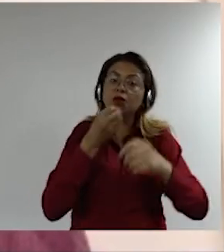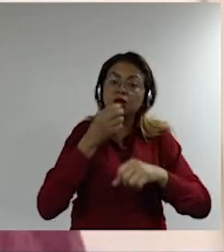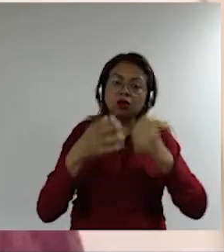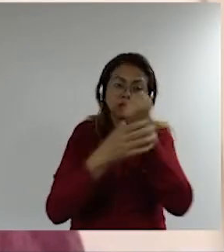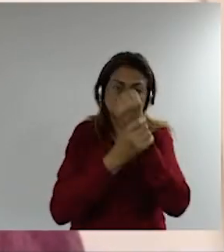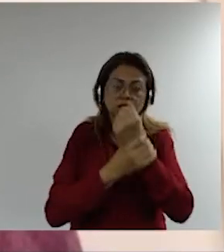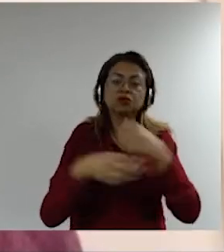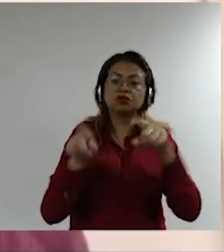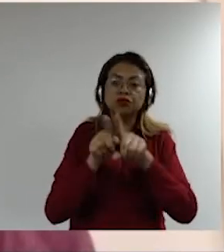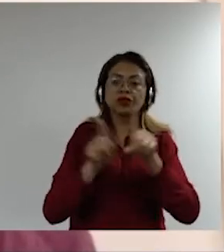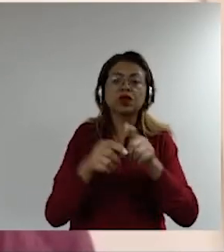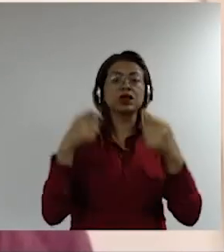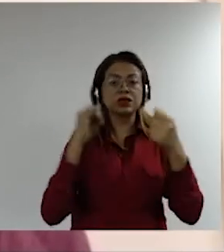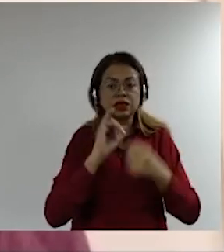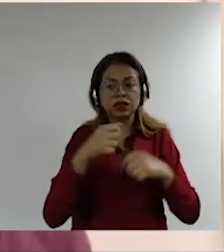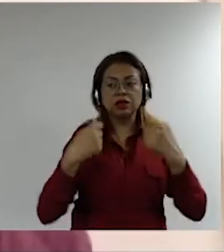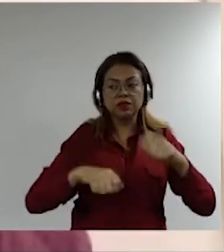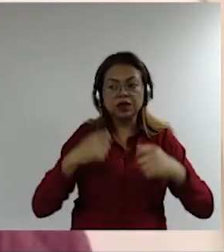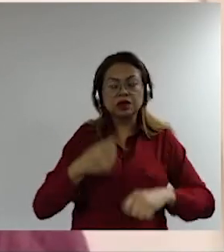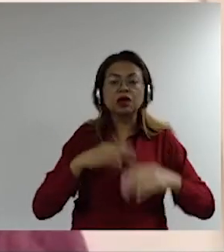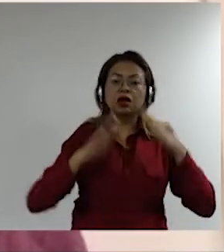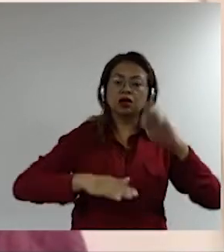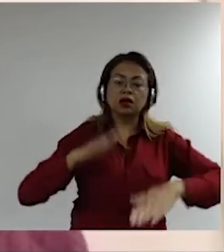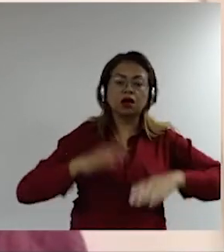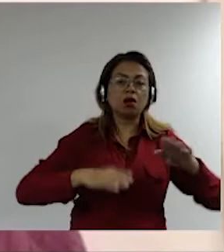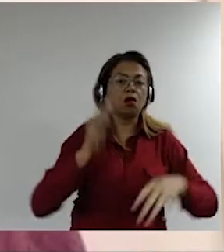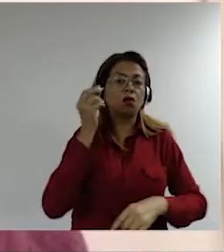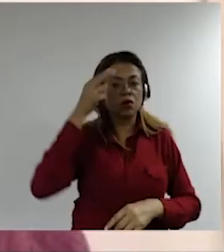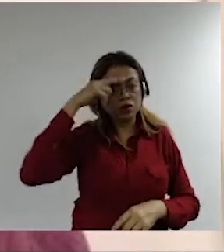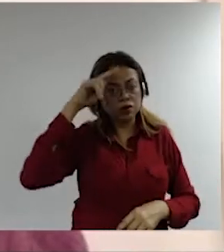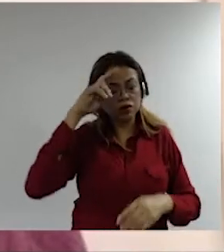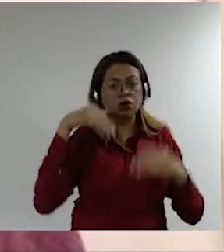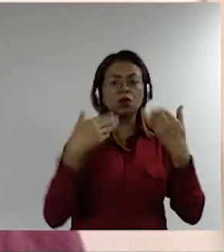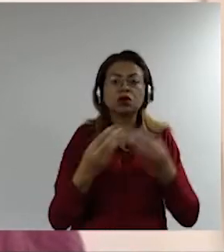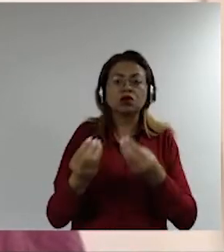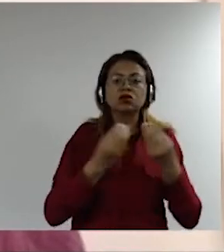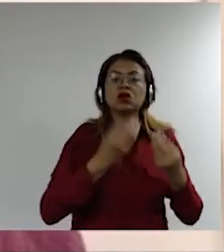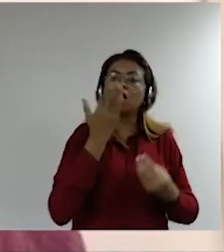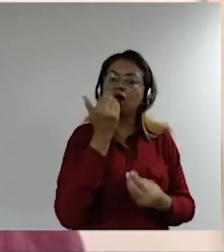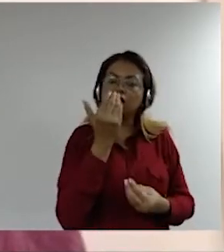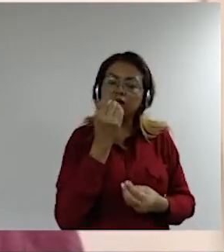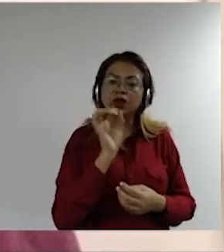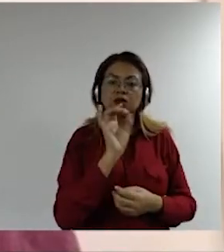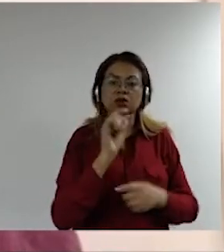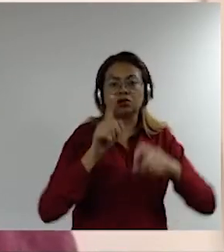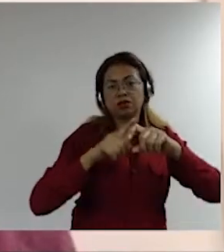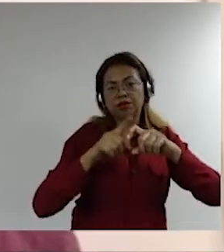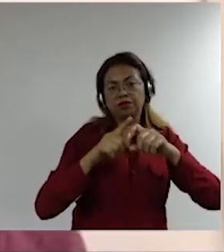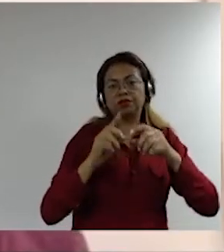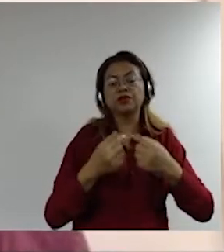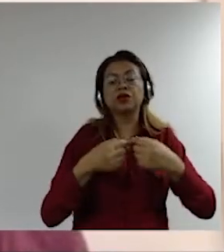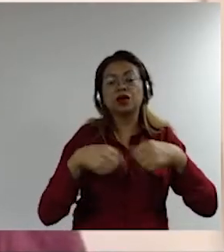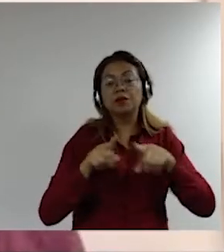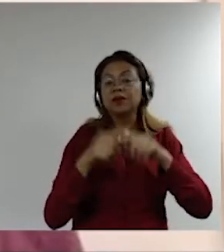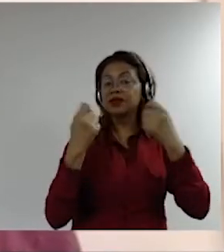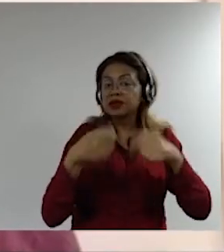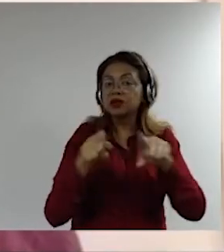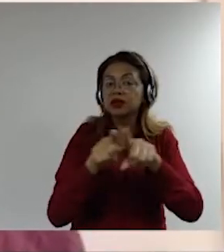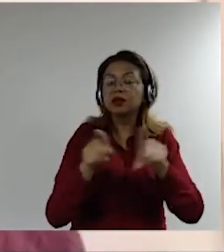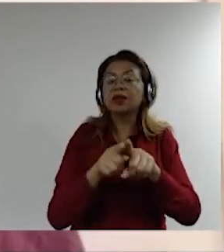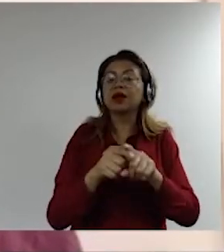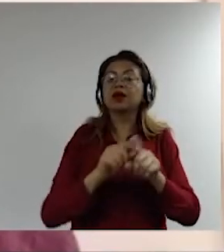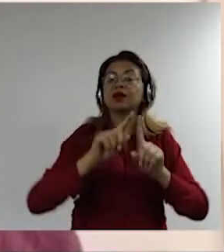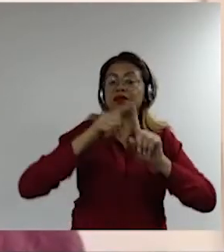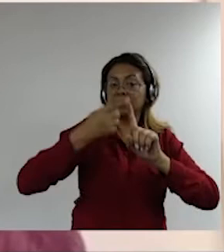promover intervenções eficazes, inclusive, em muitos casos, de segurança alimentar. Ou seja, não basta fazer a consulta, mas assegurar que aquela